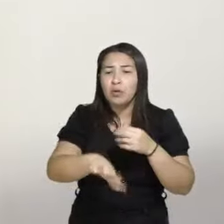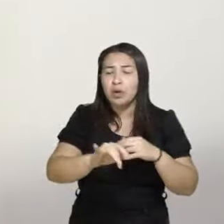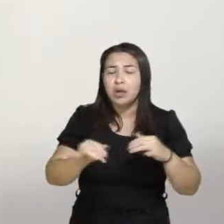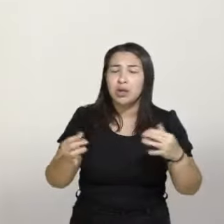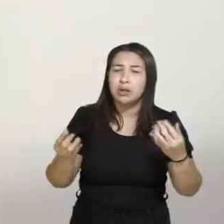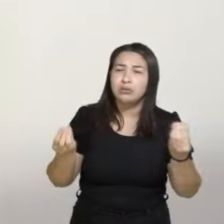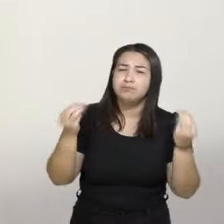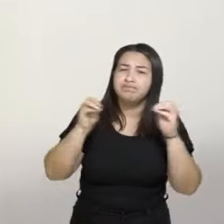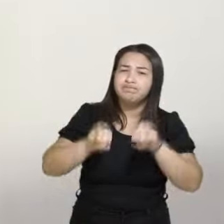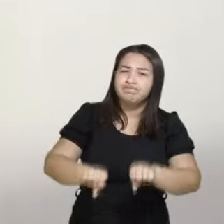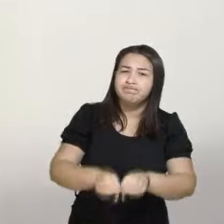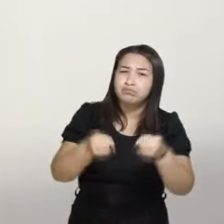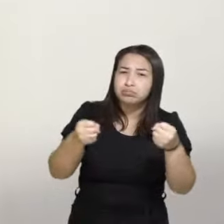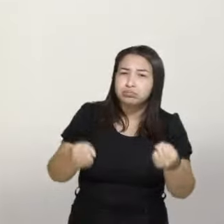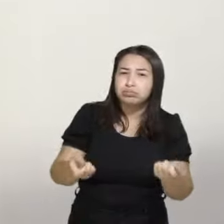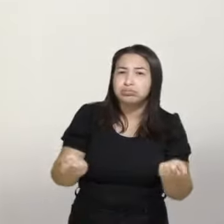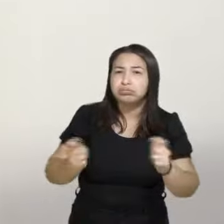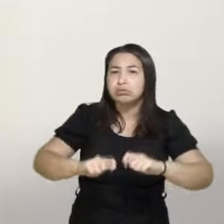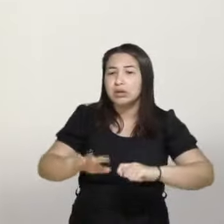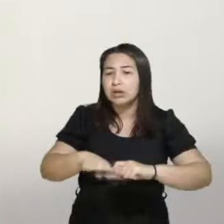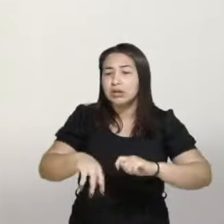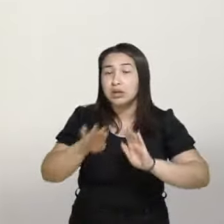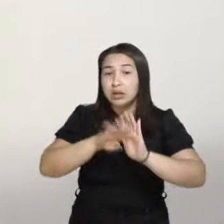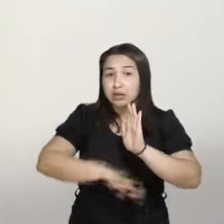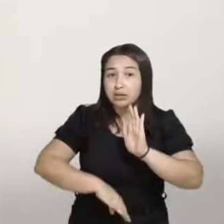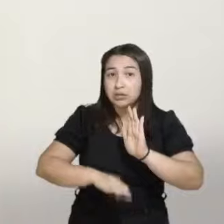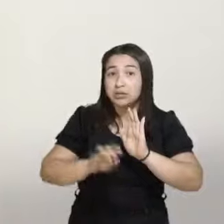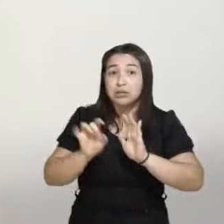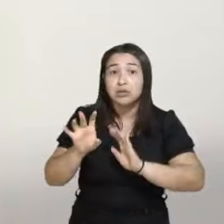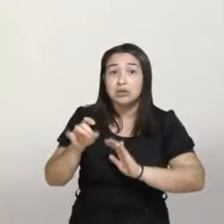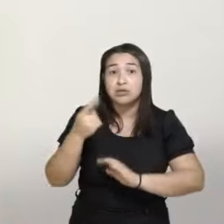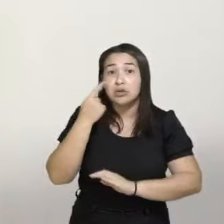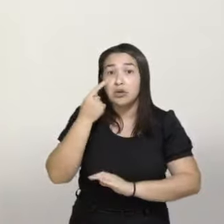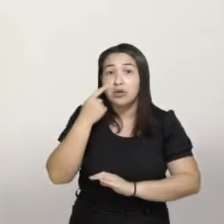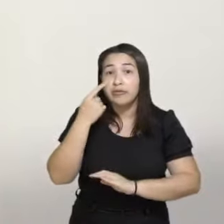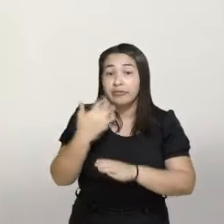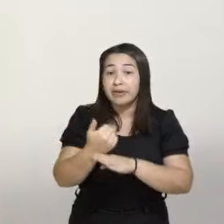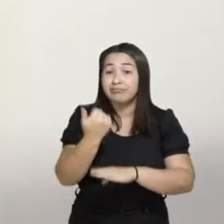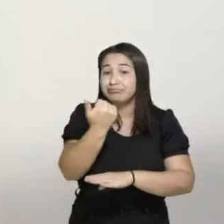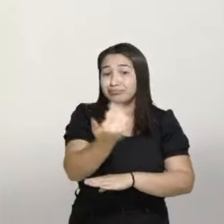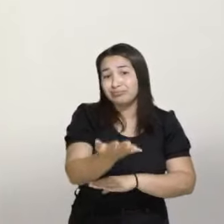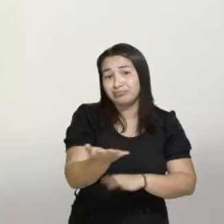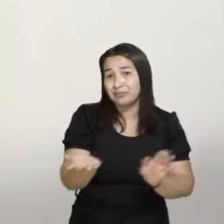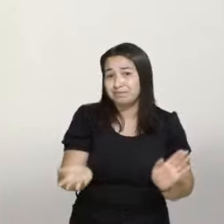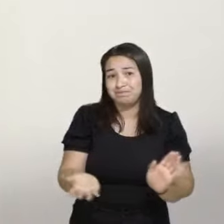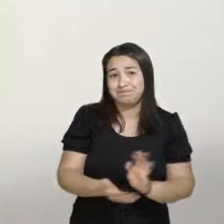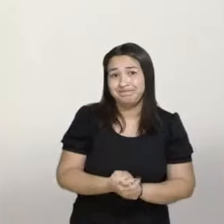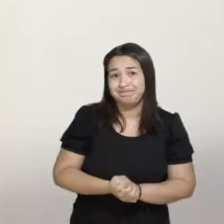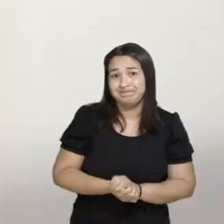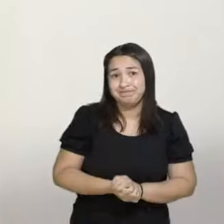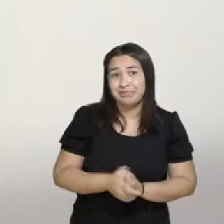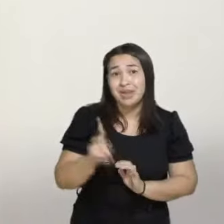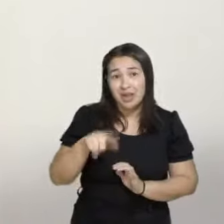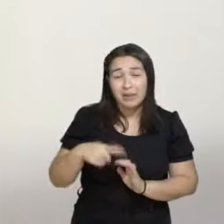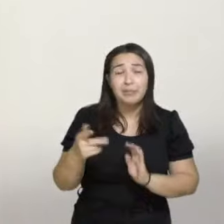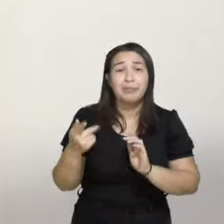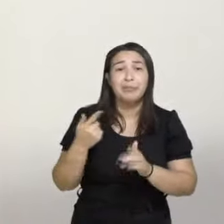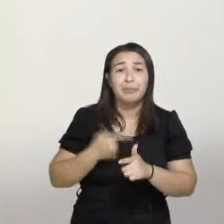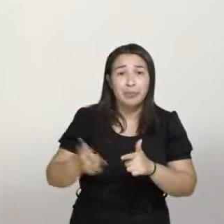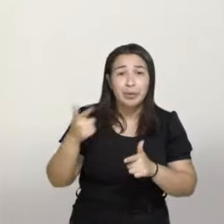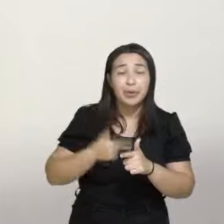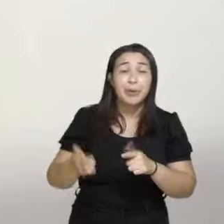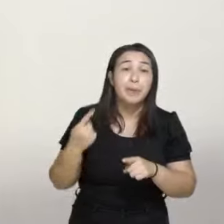causados por essa isenção, a gente só consegue medir as externalidades dela. E é um grande problema, porque a população